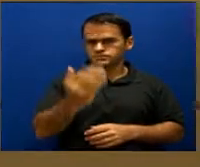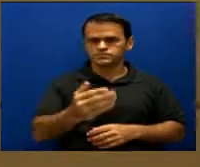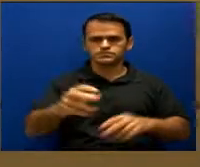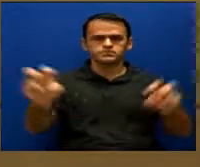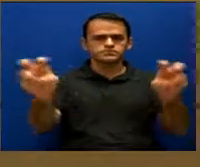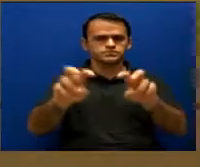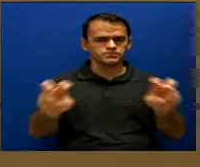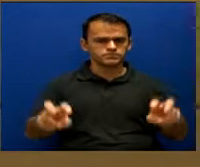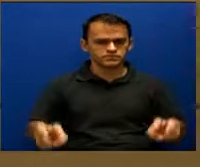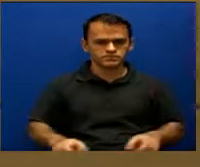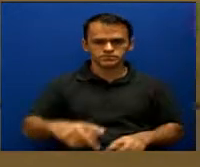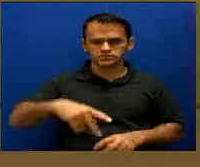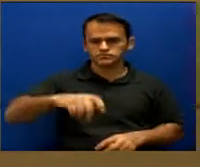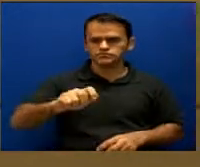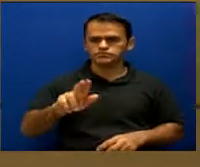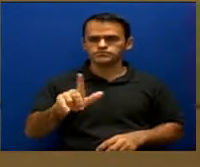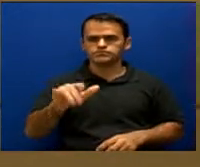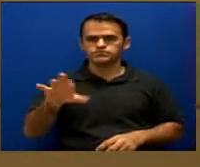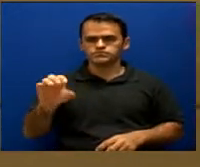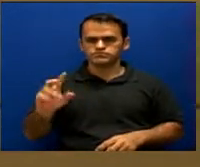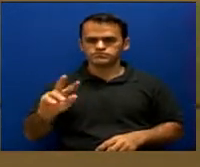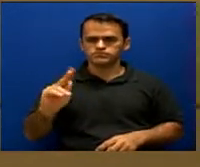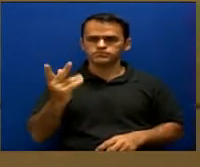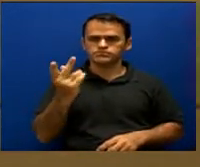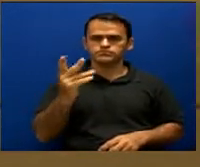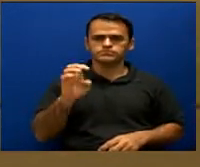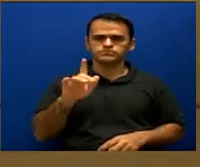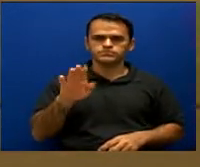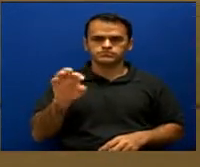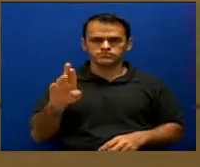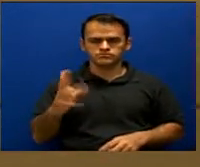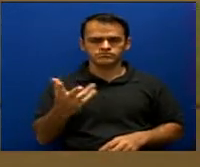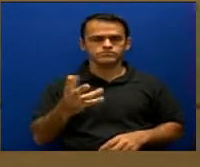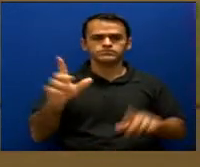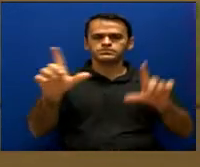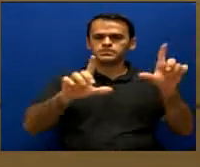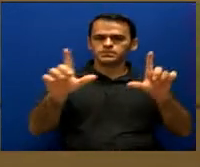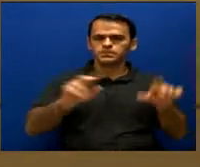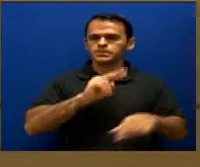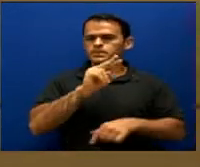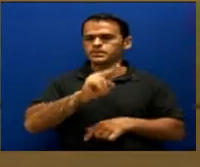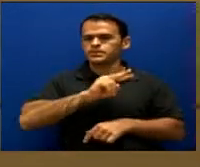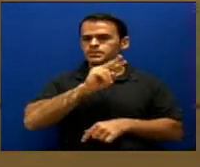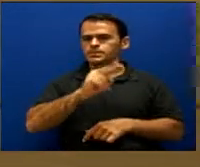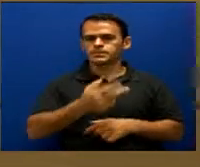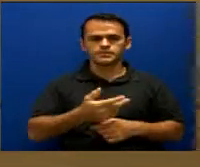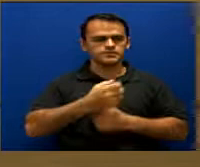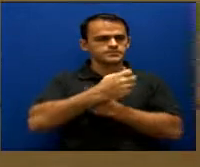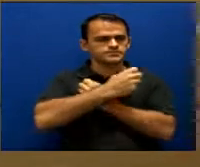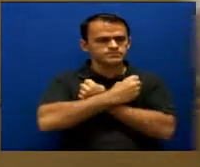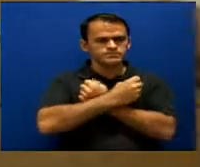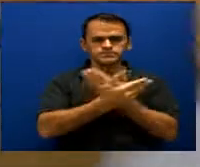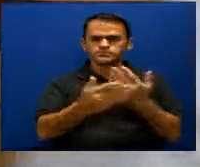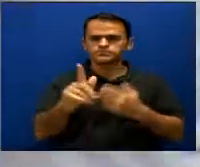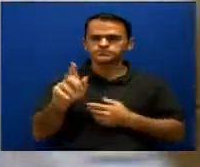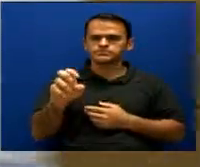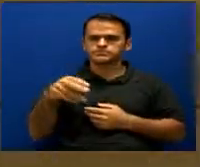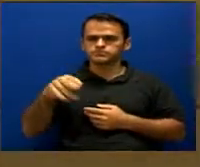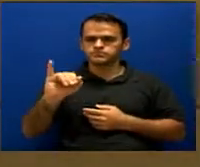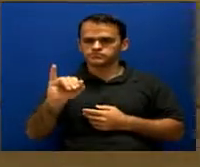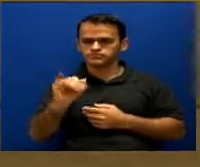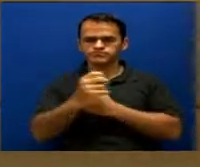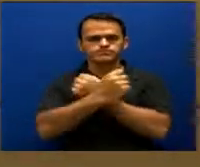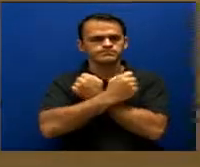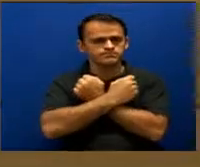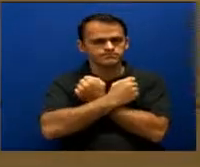estão na galeria, em nome do seu Paulino, do seu Weber, meu pai que está aí, e aqueles que assistiram pela TV Câmara. Um abraço para a dona Geni, que está acompanhando a